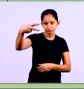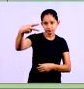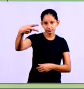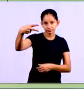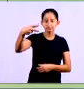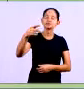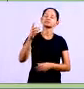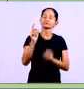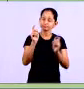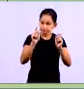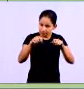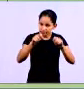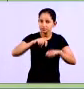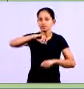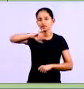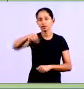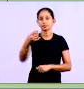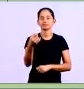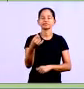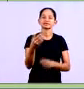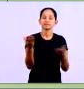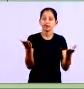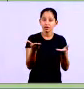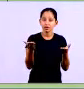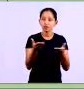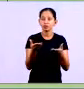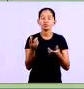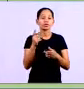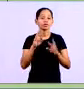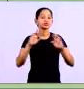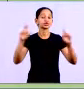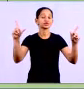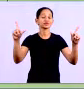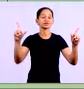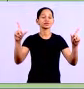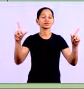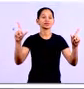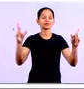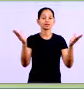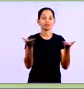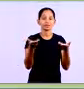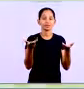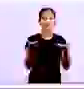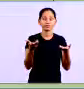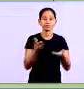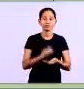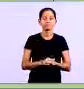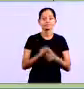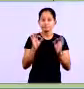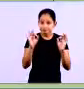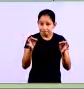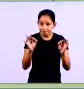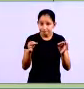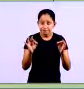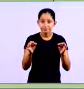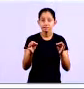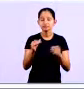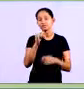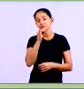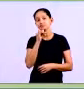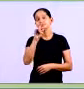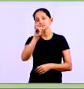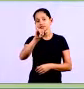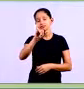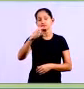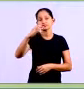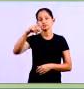100 aqui também você vai recuperar. Olha o desenho diferente. Correto? Beleza? Então, assim, no caso do ICMS,